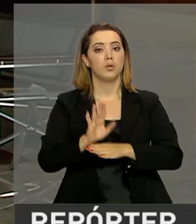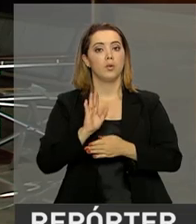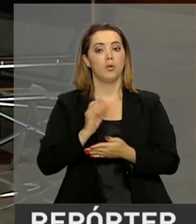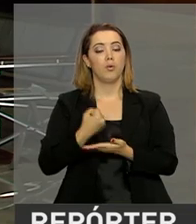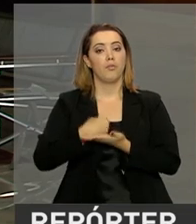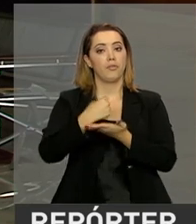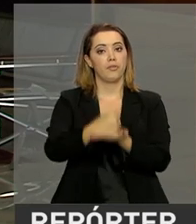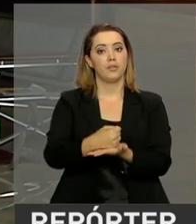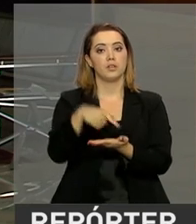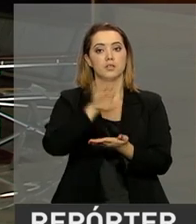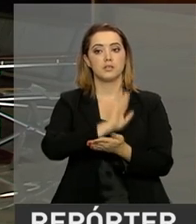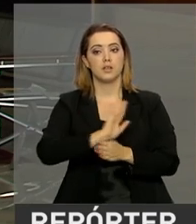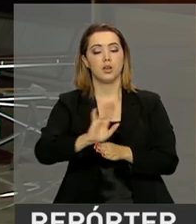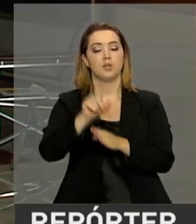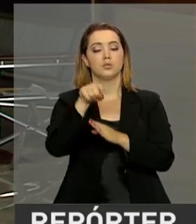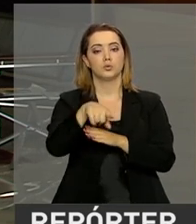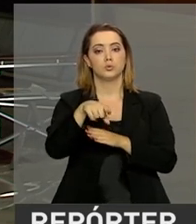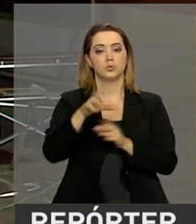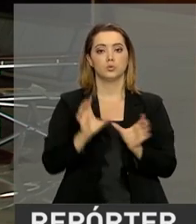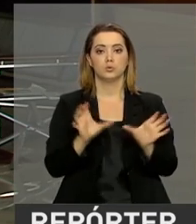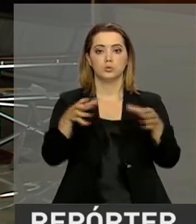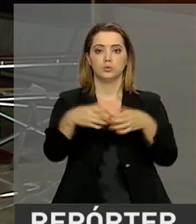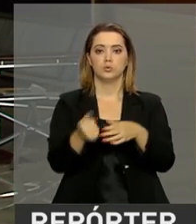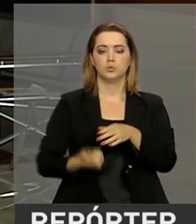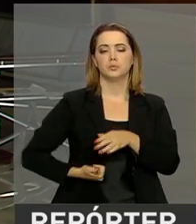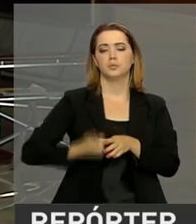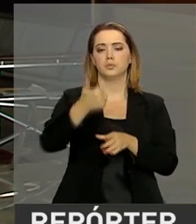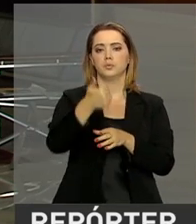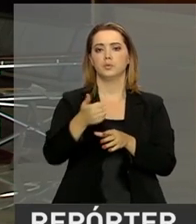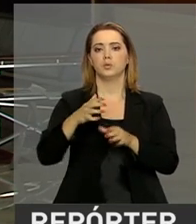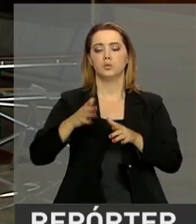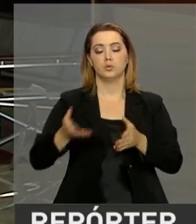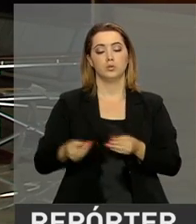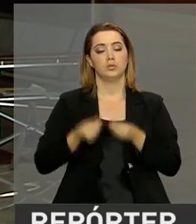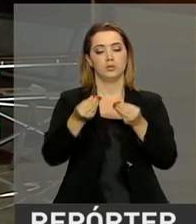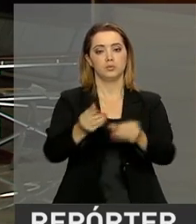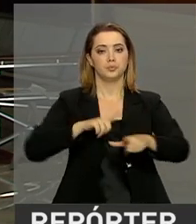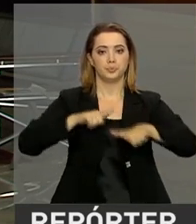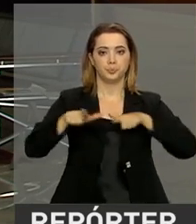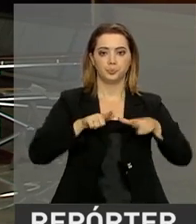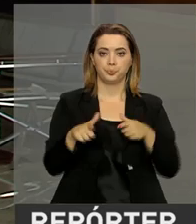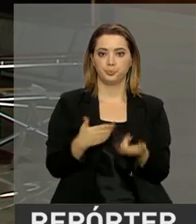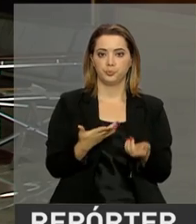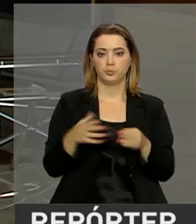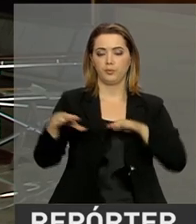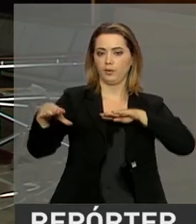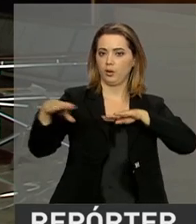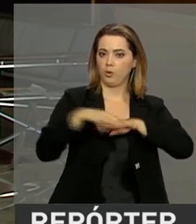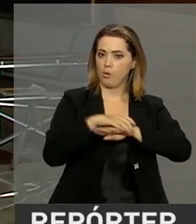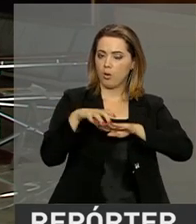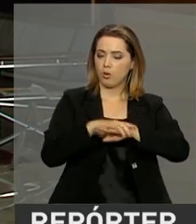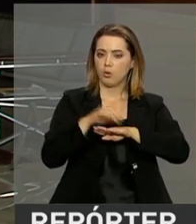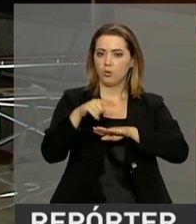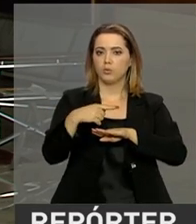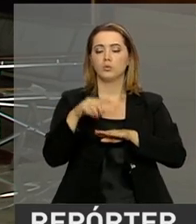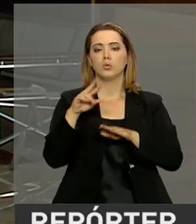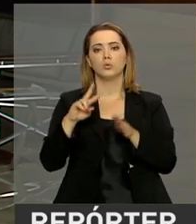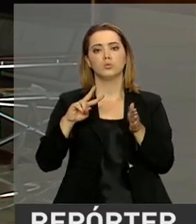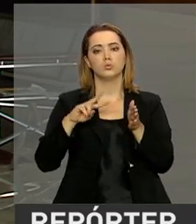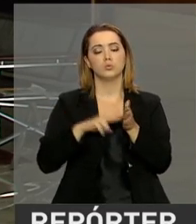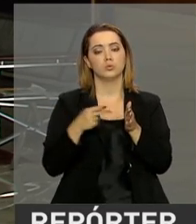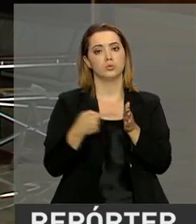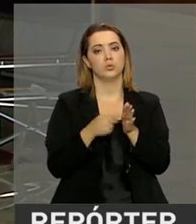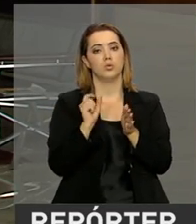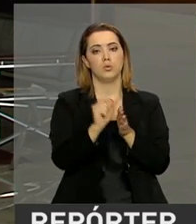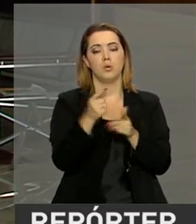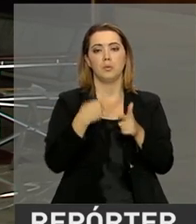setor para desenvolver a indústria e criar novos empregos segundo ele o setor calçadista responde com mais facilidade a